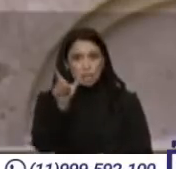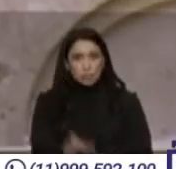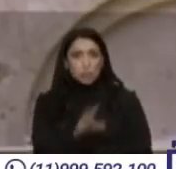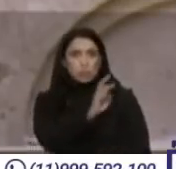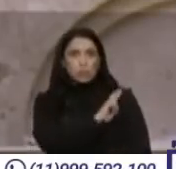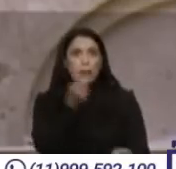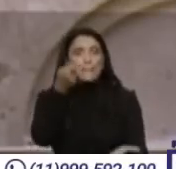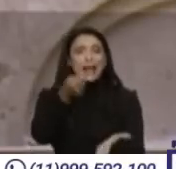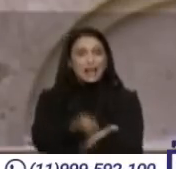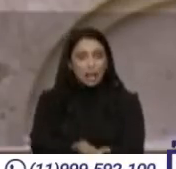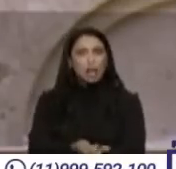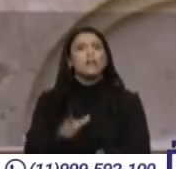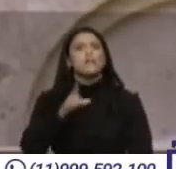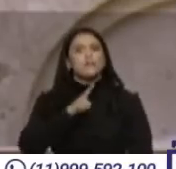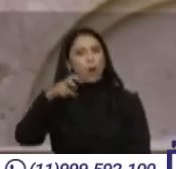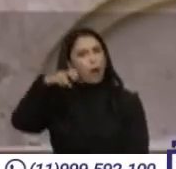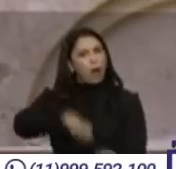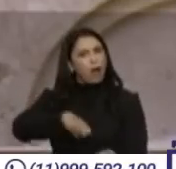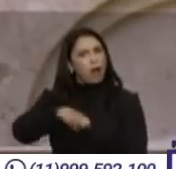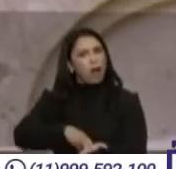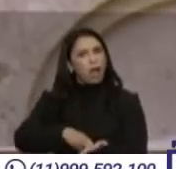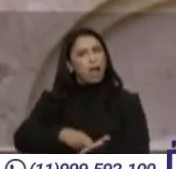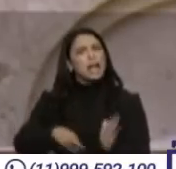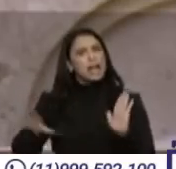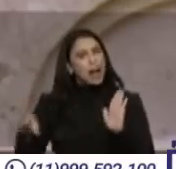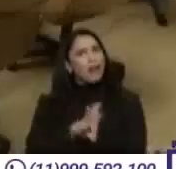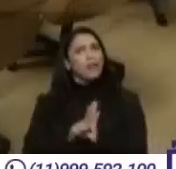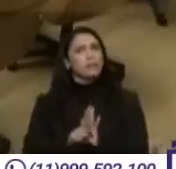serão responsabilizados com o rigor da lei.